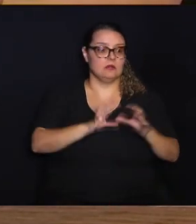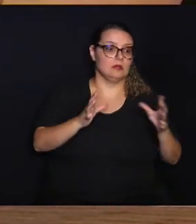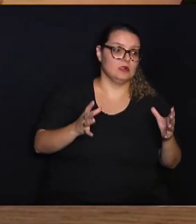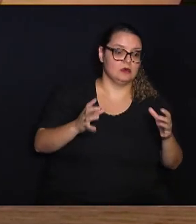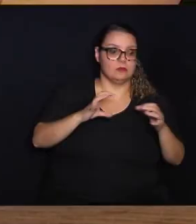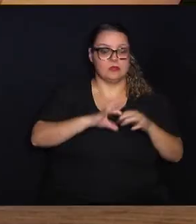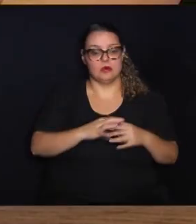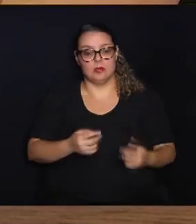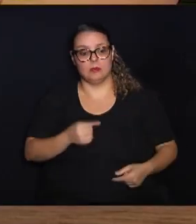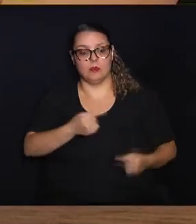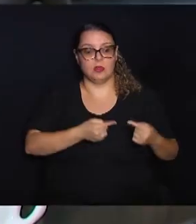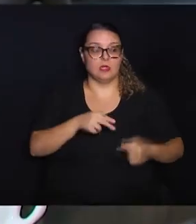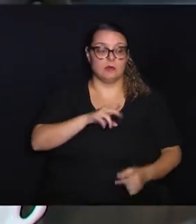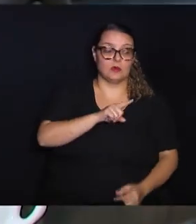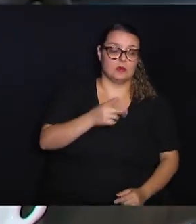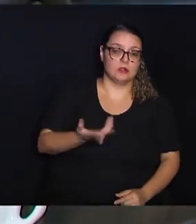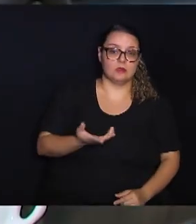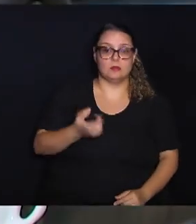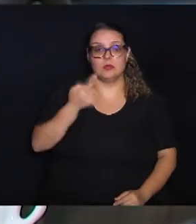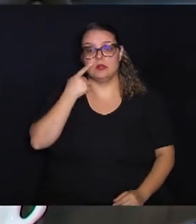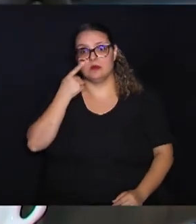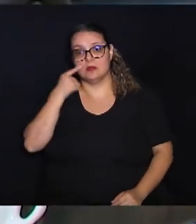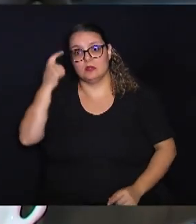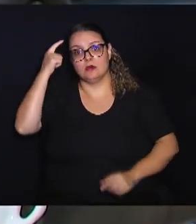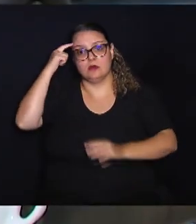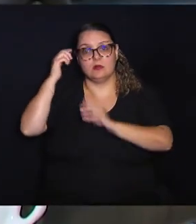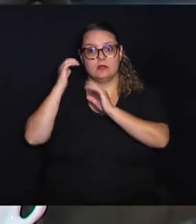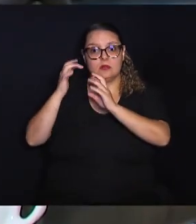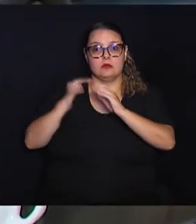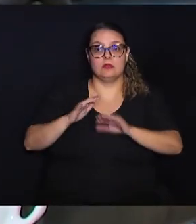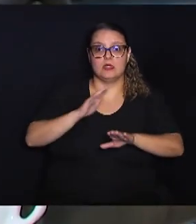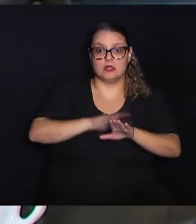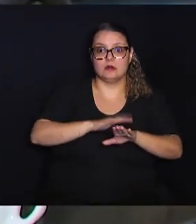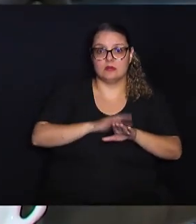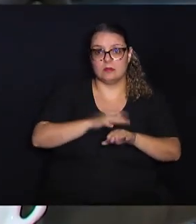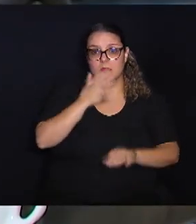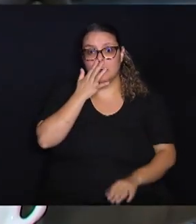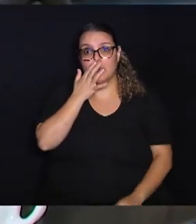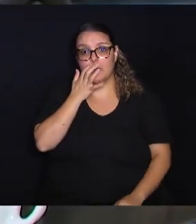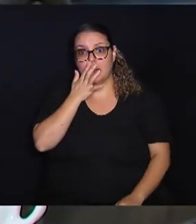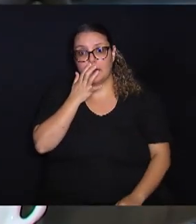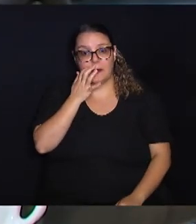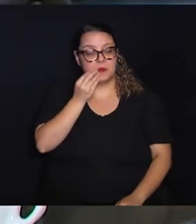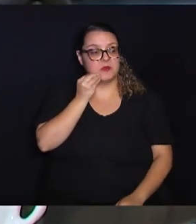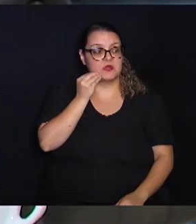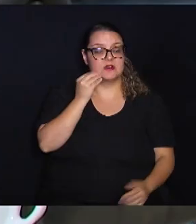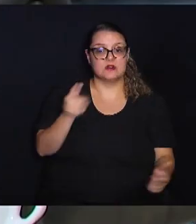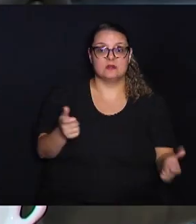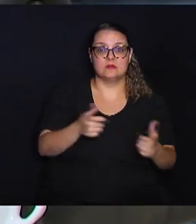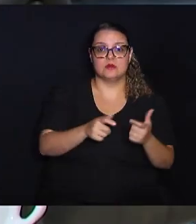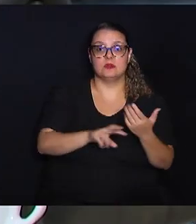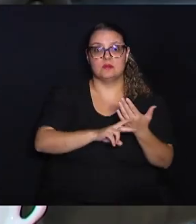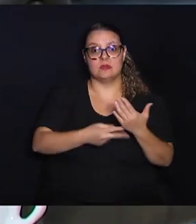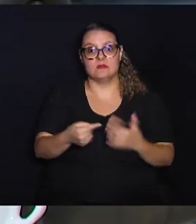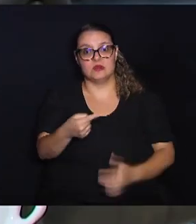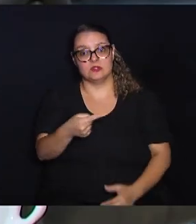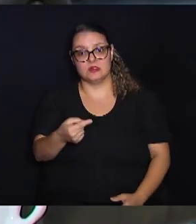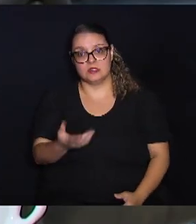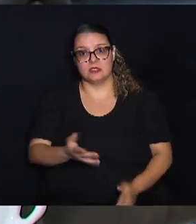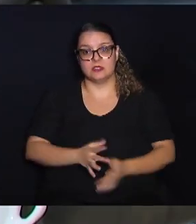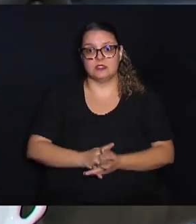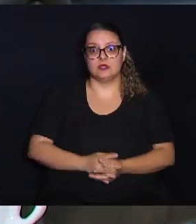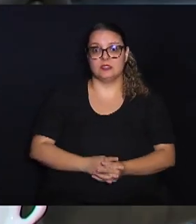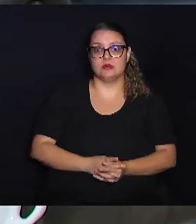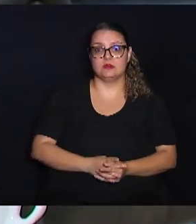ou não, mas para você ver que estão sendo pensadas ações para tentar minimizar o efeito negativo, né?